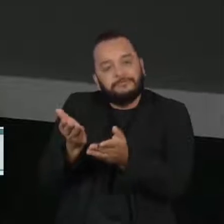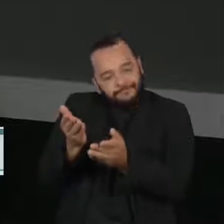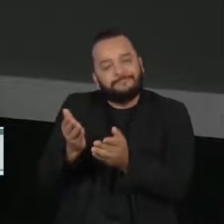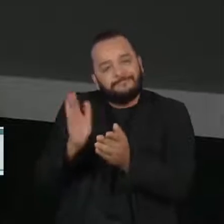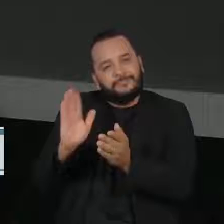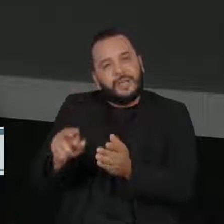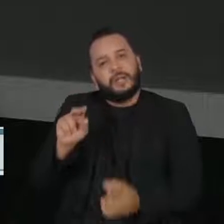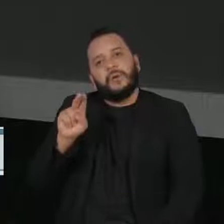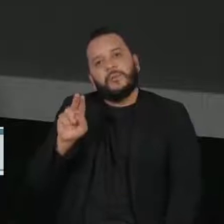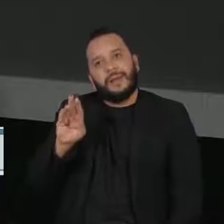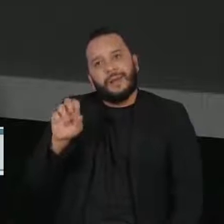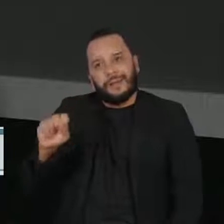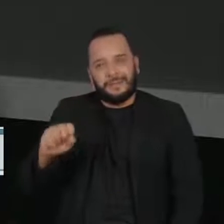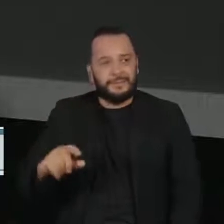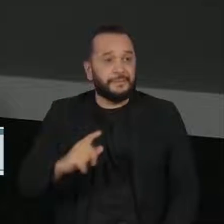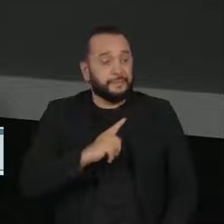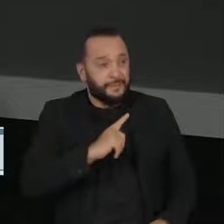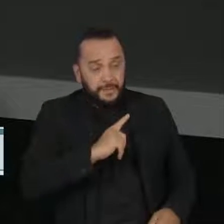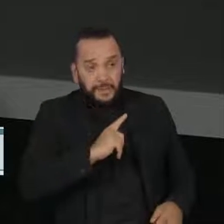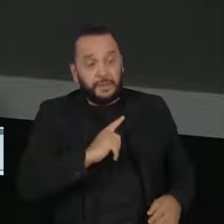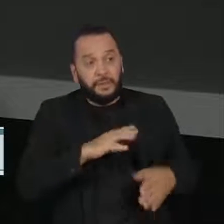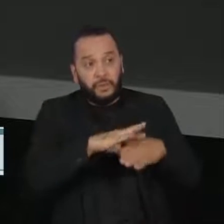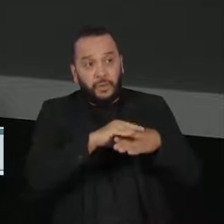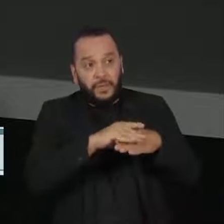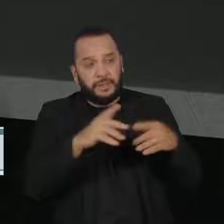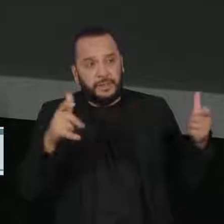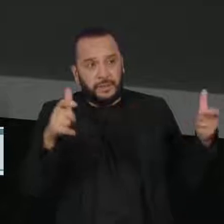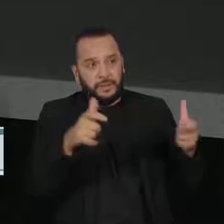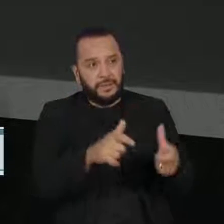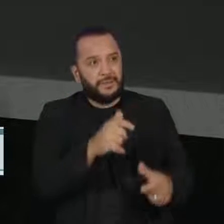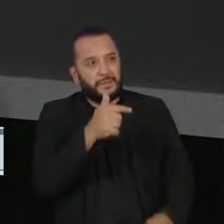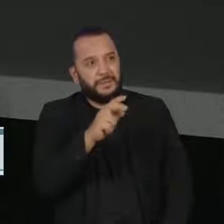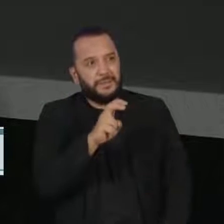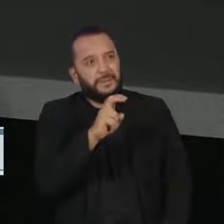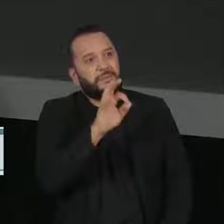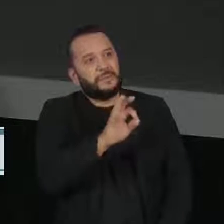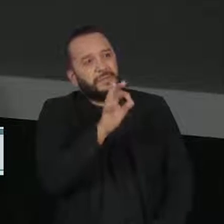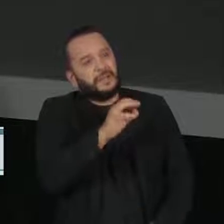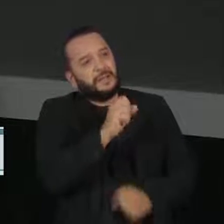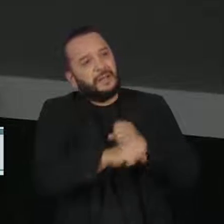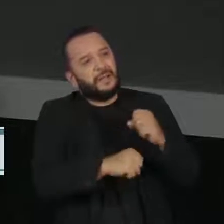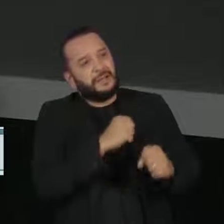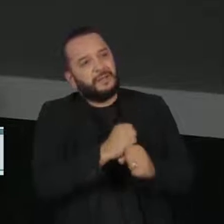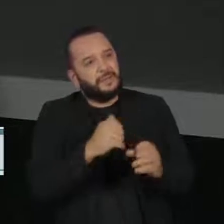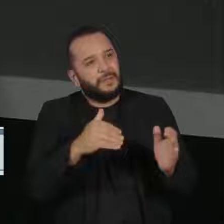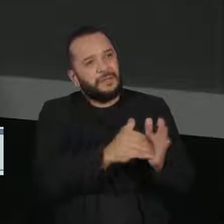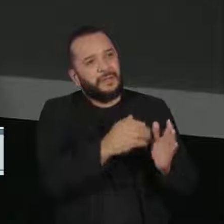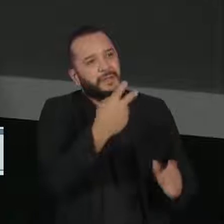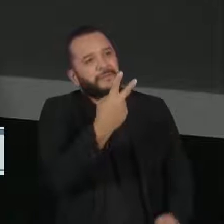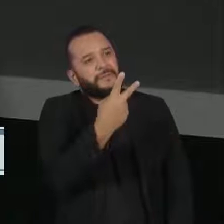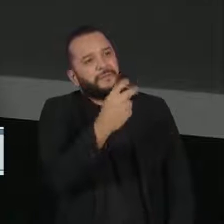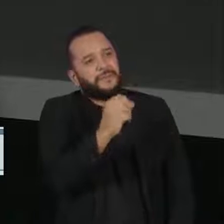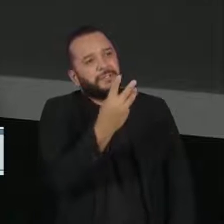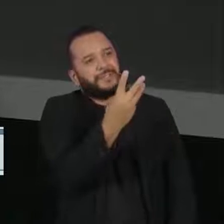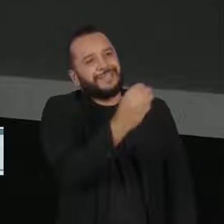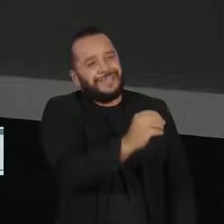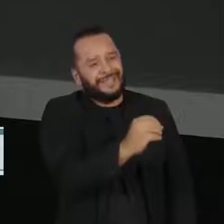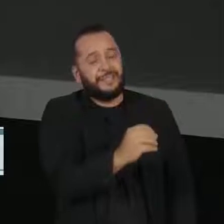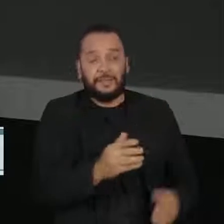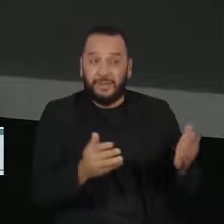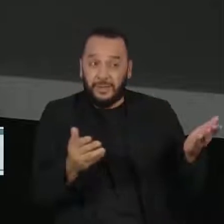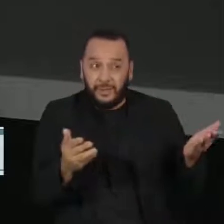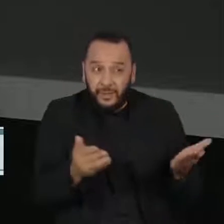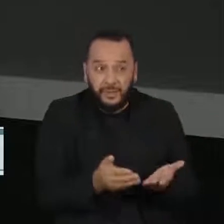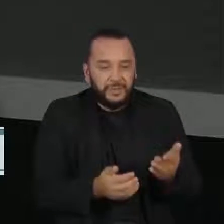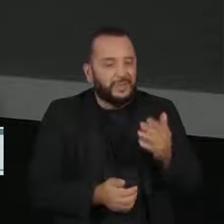de redução de 75% da doença pela OMS até 2030. Pela situação que nós temos